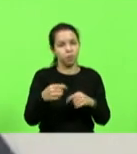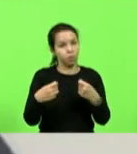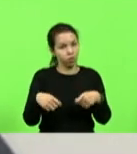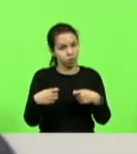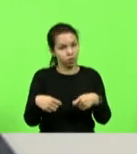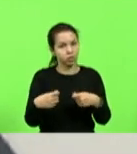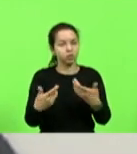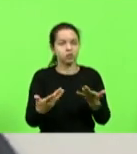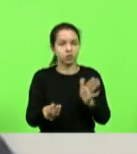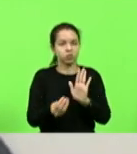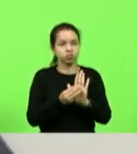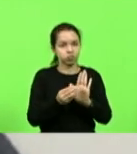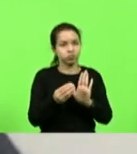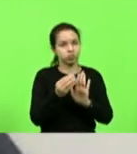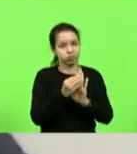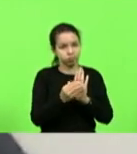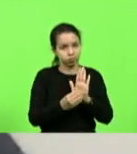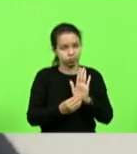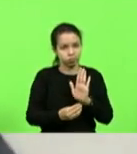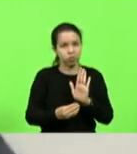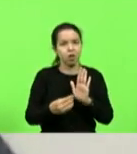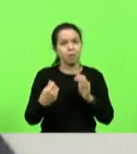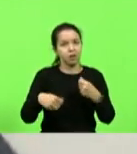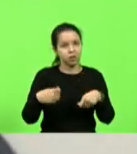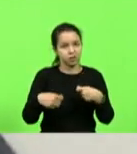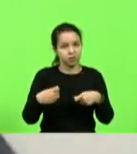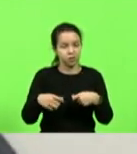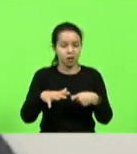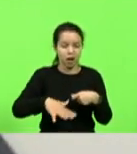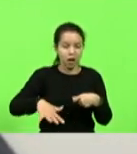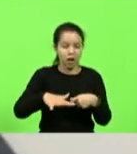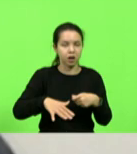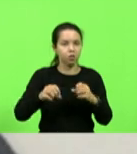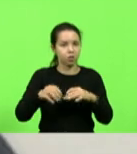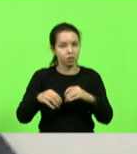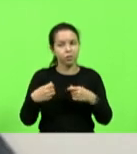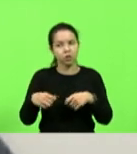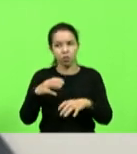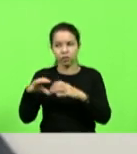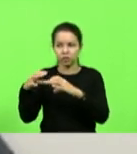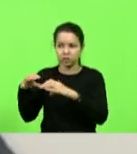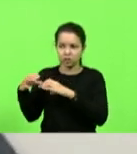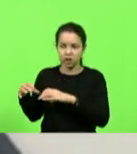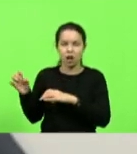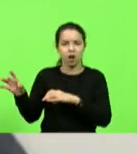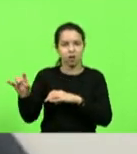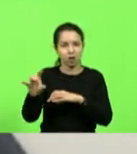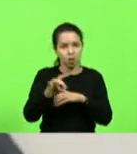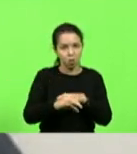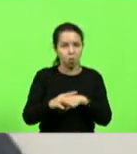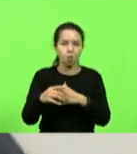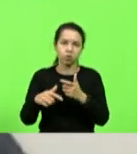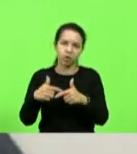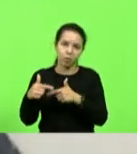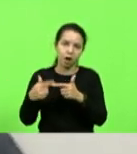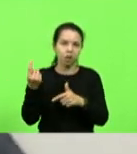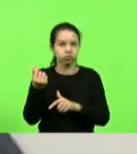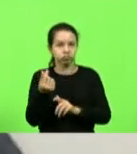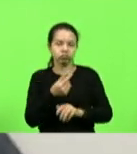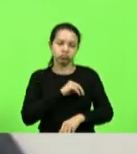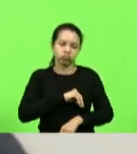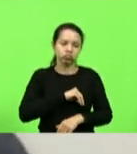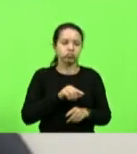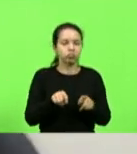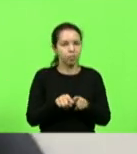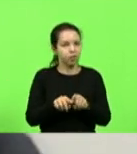educação, as condições de trabalho têm que ser oferecidas com a educação, claro, tem que dialogar com as carreiras, os planos de cargos, carreiras e salários dos profissionais da educação. Quando você